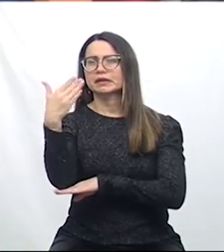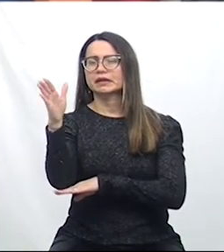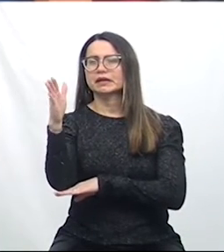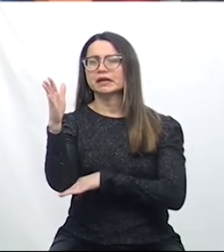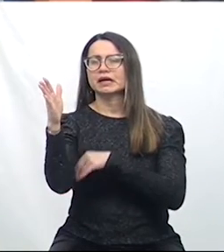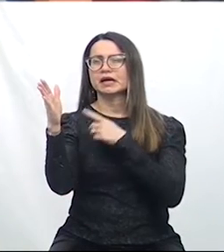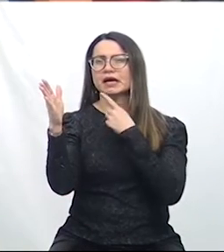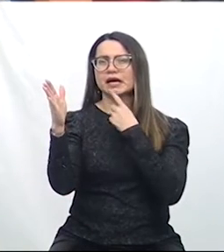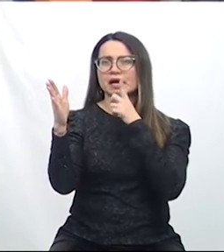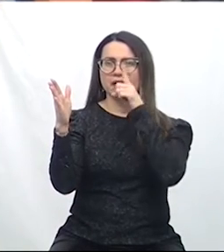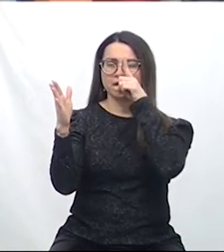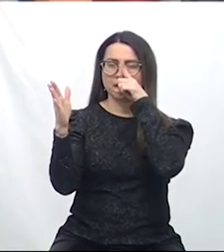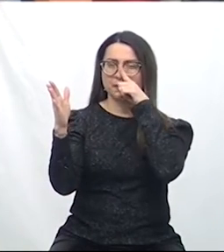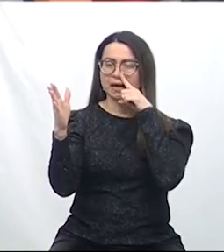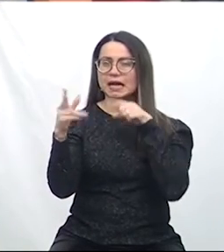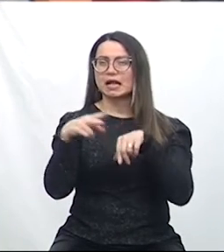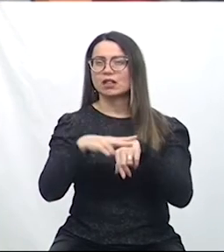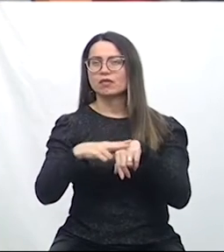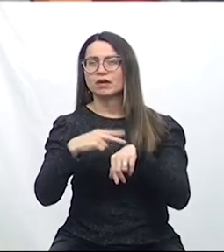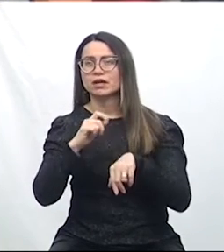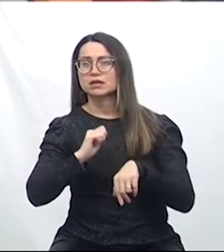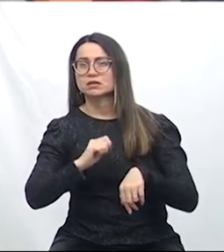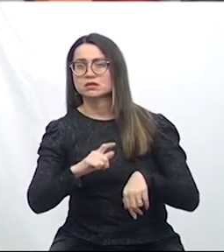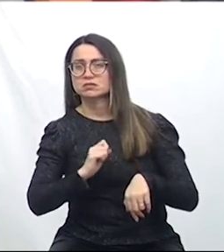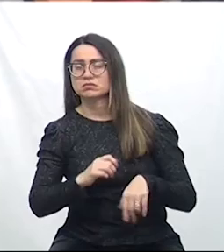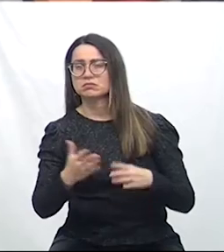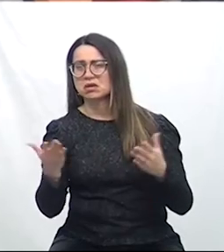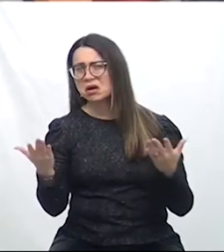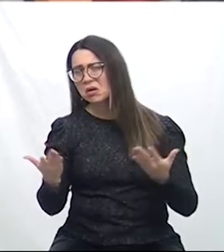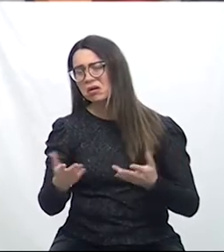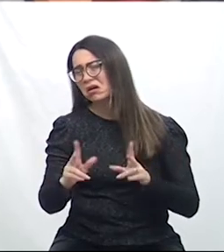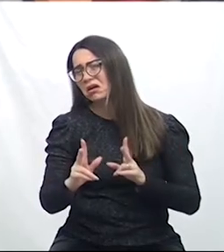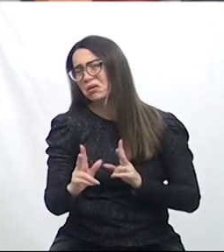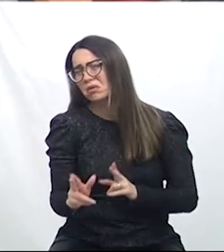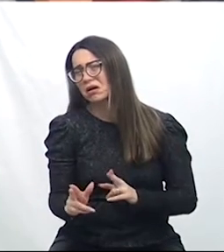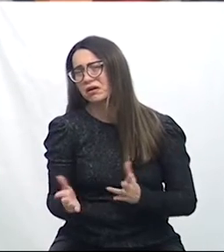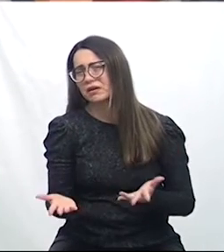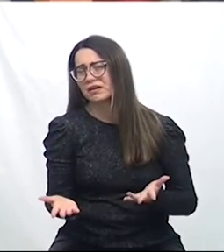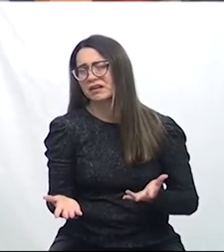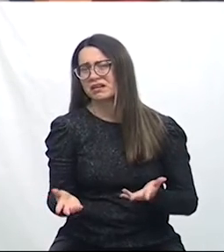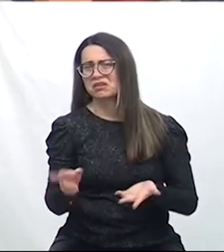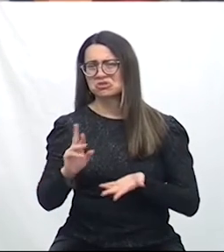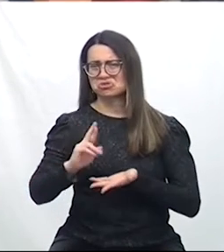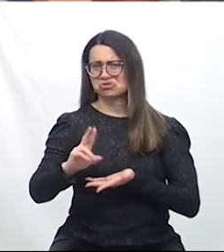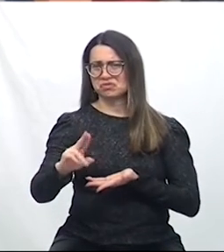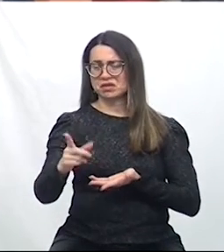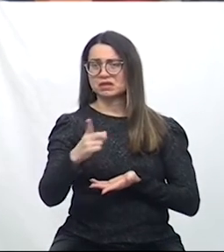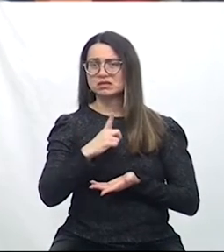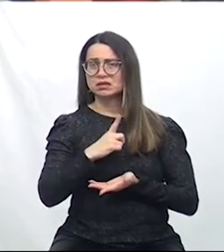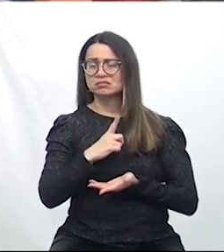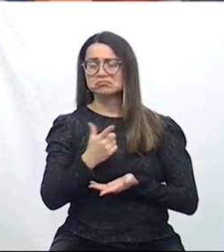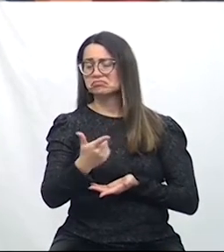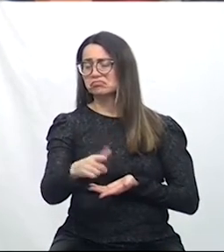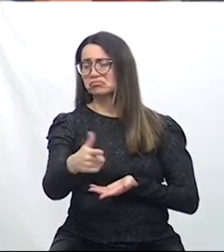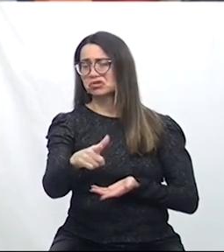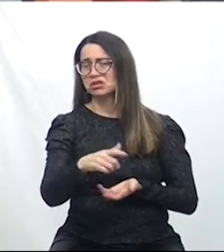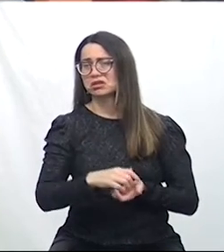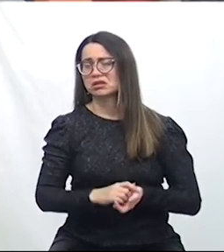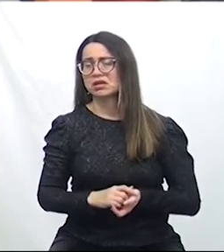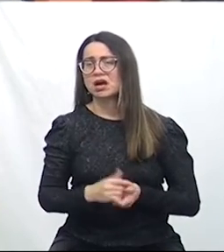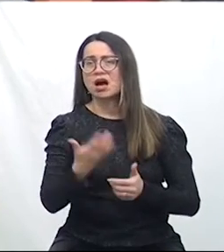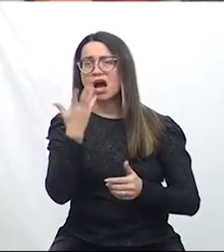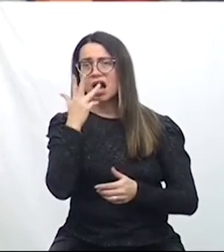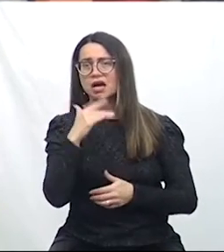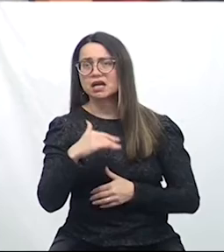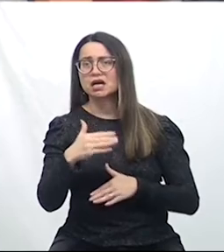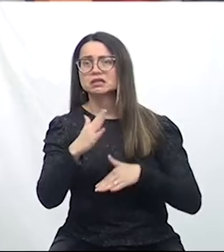cores da bandeira brasileira. O amor cívico é o mesmo. As crianças, os profissionais, a educação, é tudo